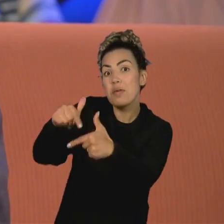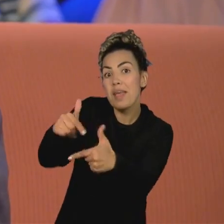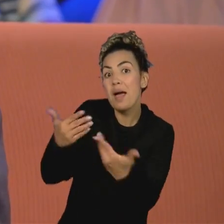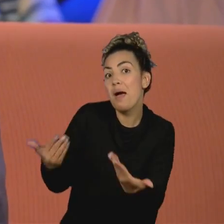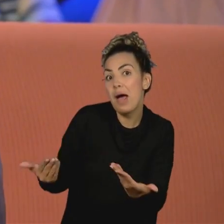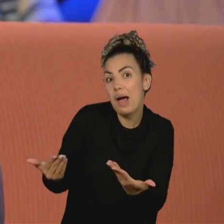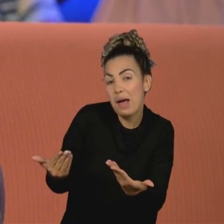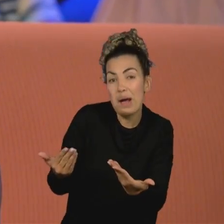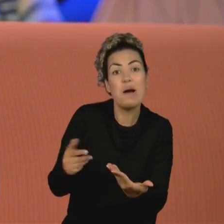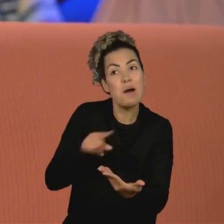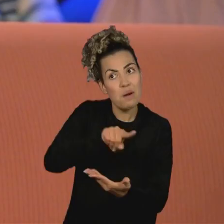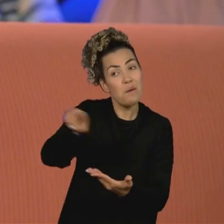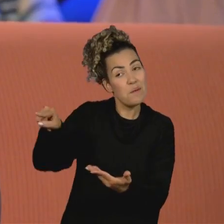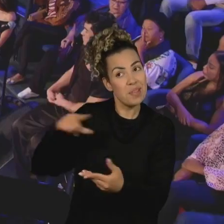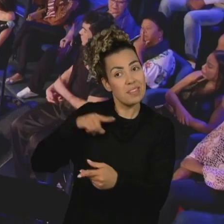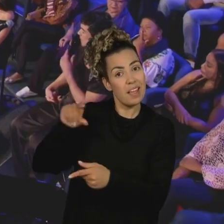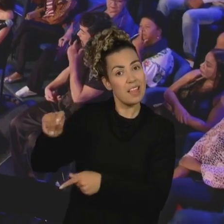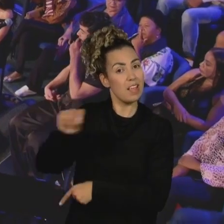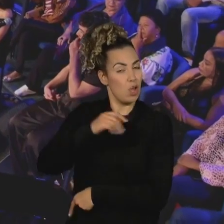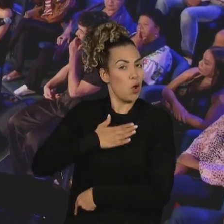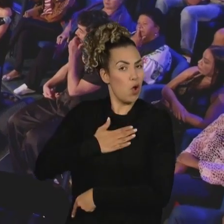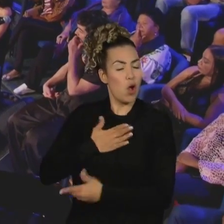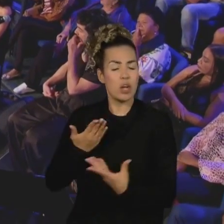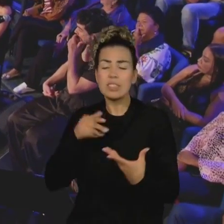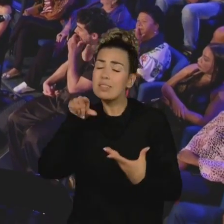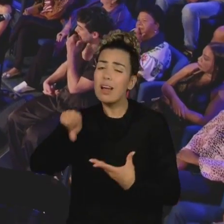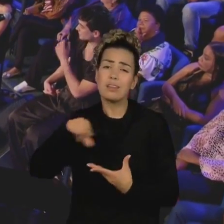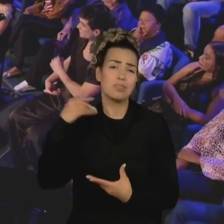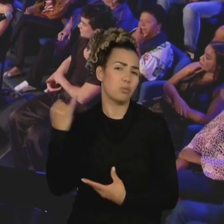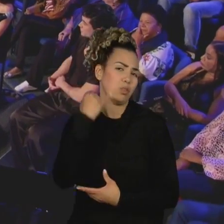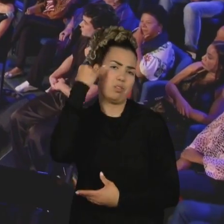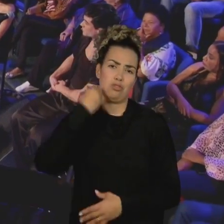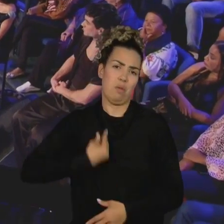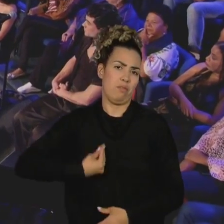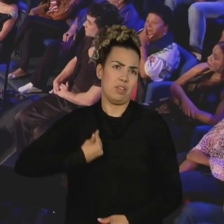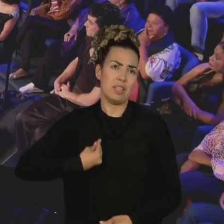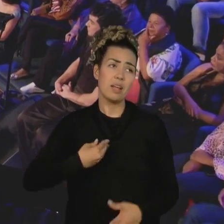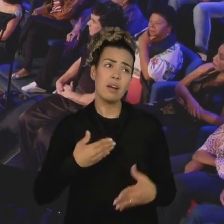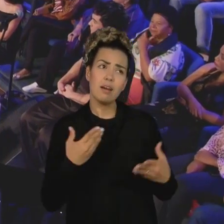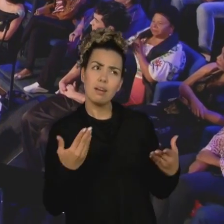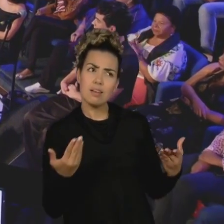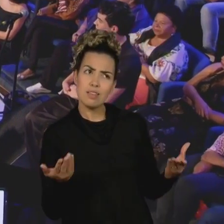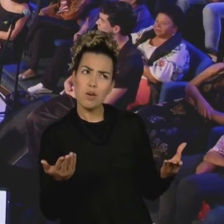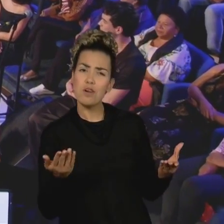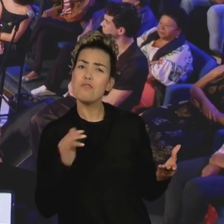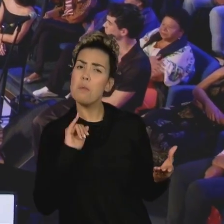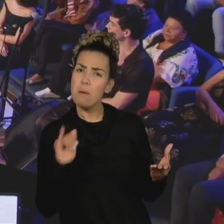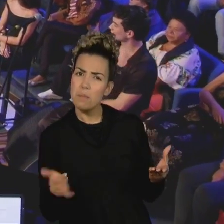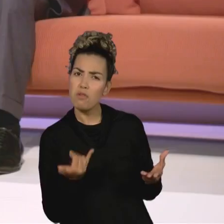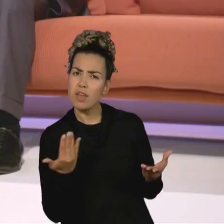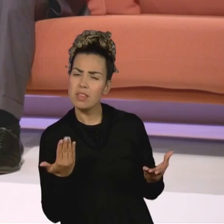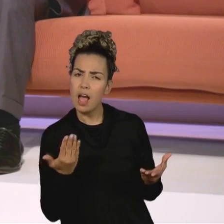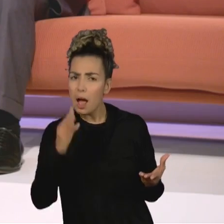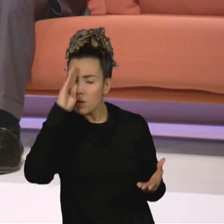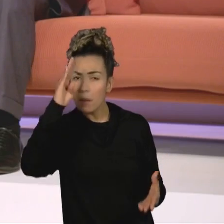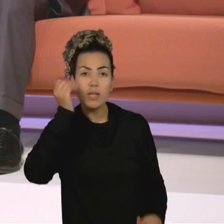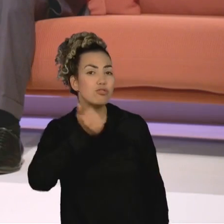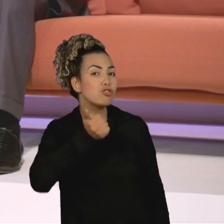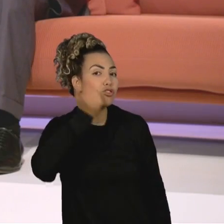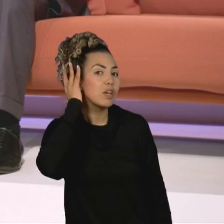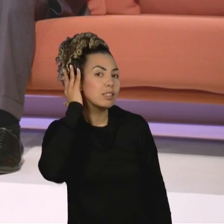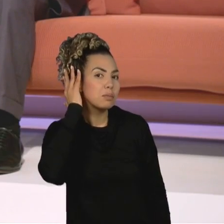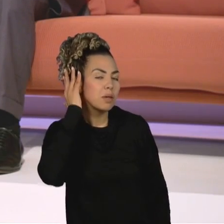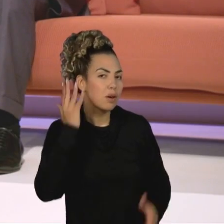aqui hoje para mim que curtia muito. Isso eu acho que é o grande alimento da vida, né? Então vamos aproveitar e começar a falar de Shakespeare um pouco. Boa, Shakespeare,